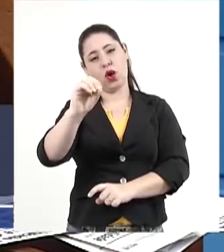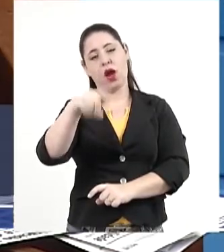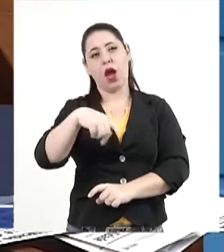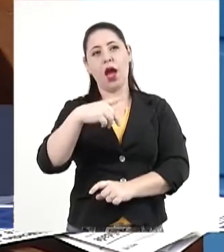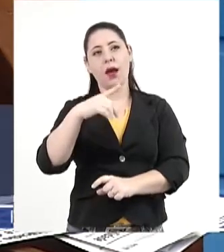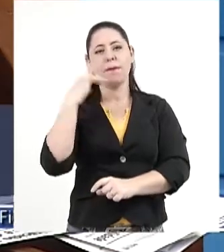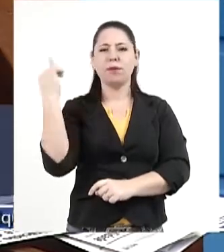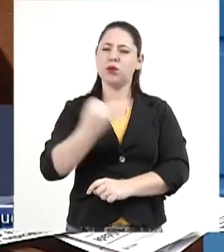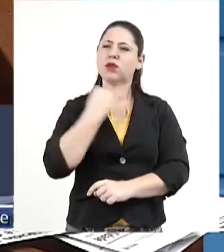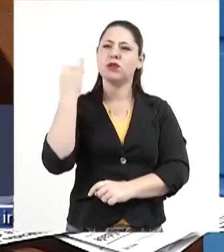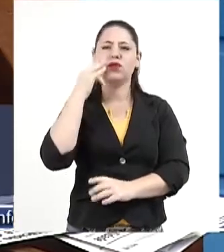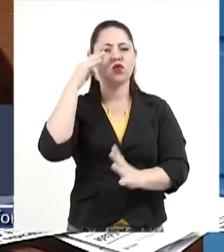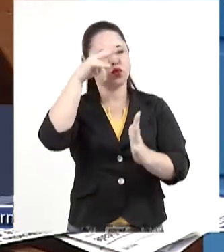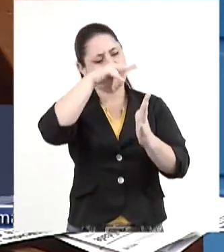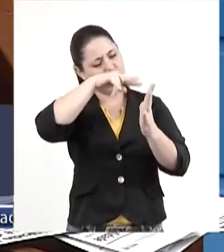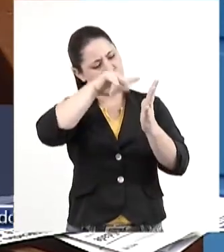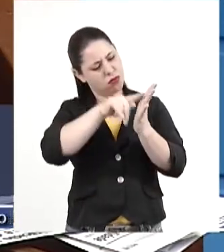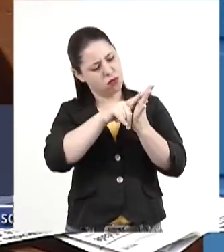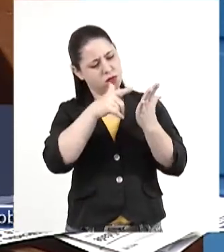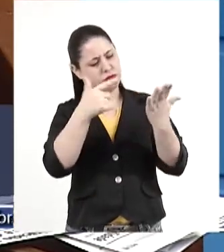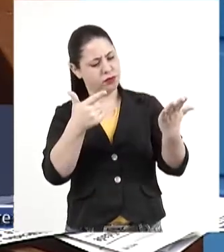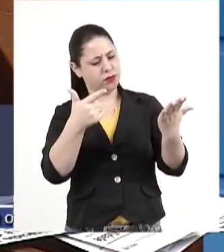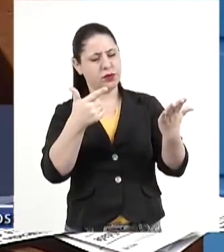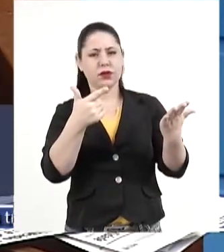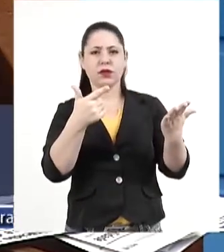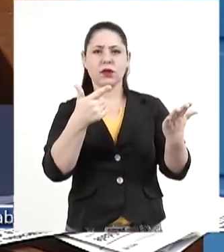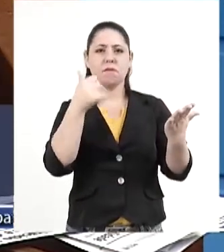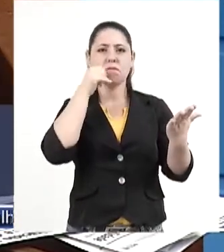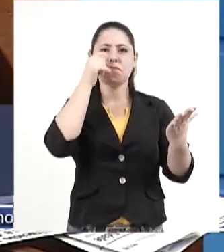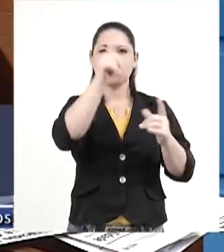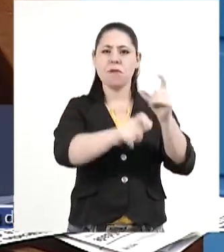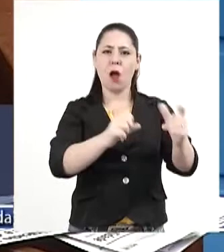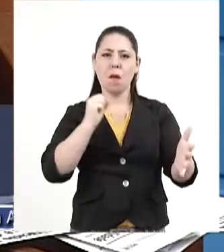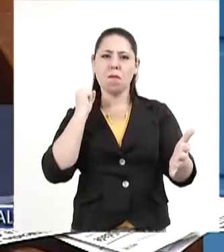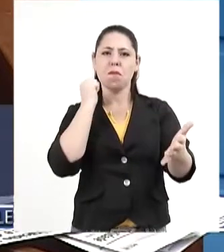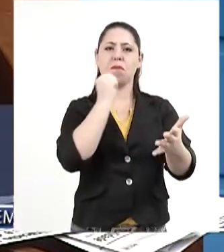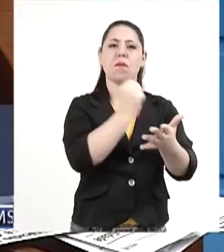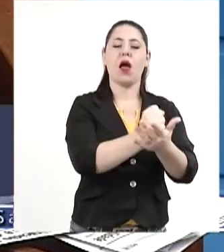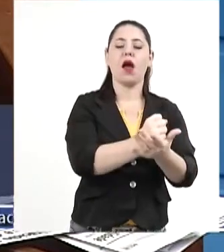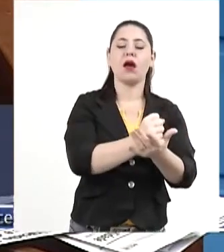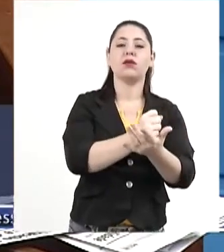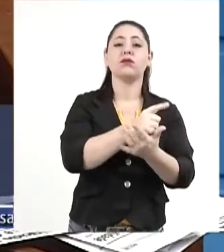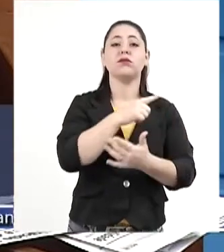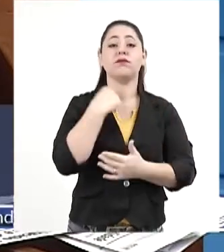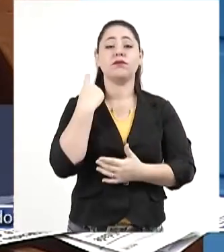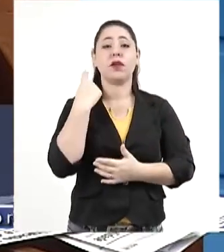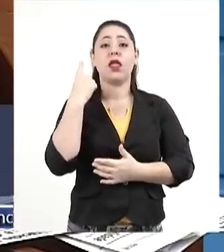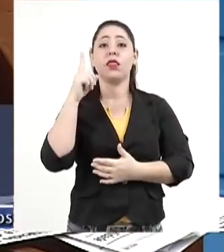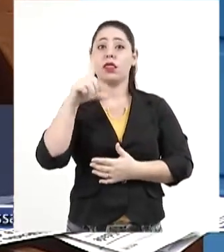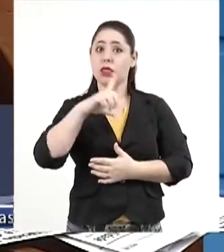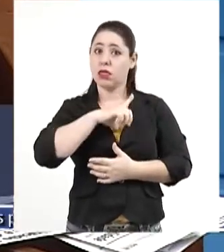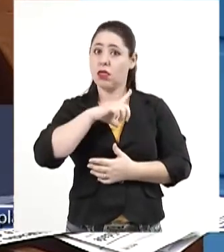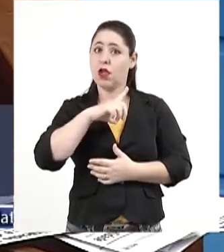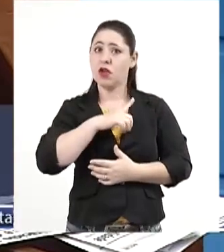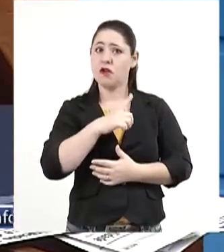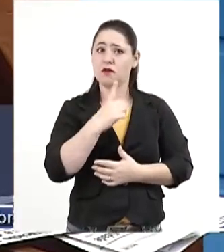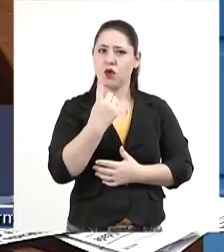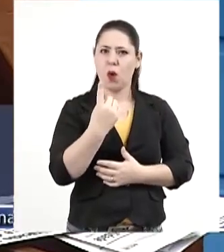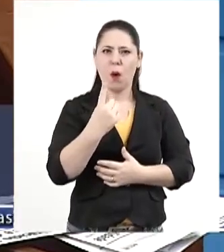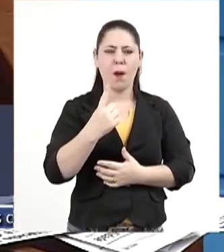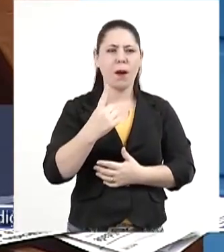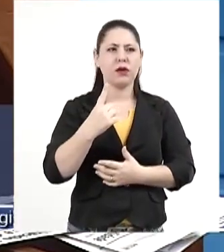esses casos de feminicídio. Um deles com requinte de